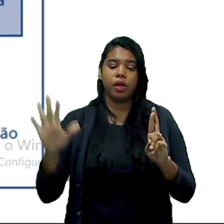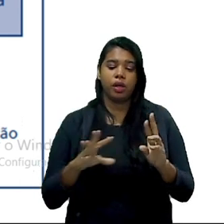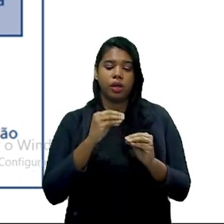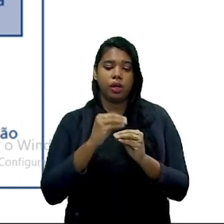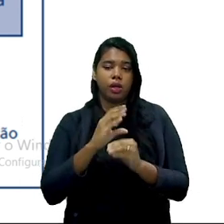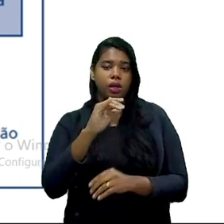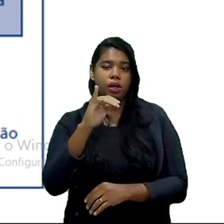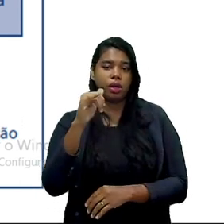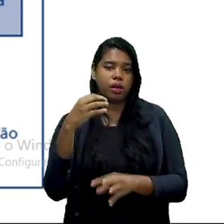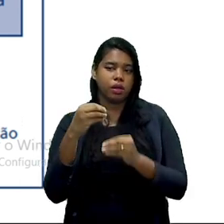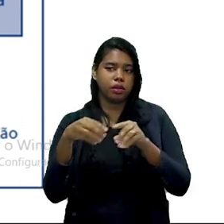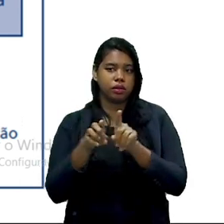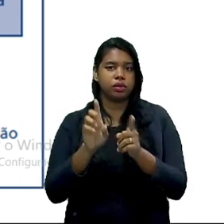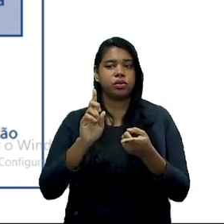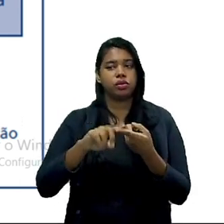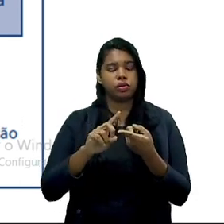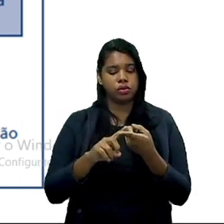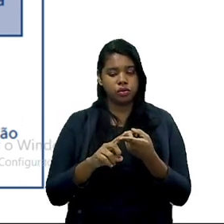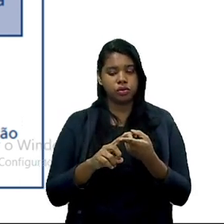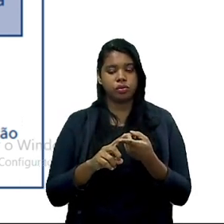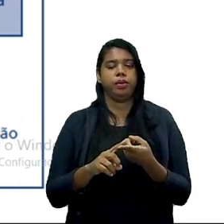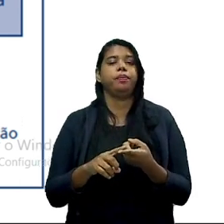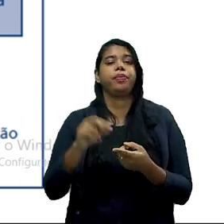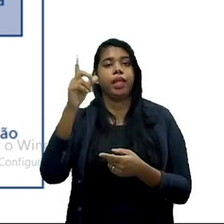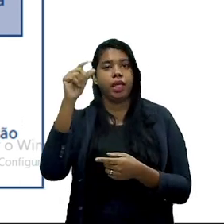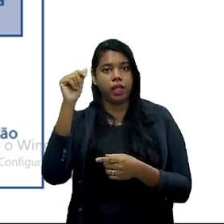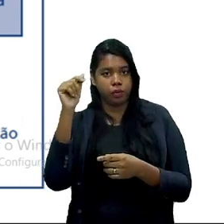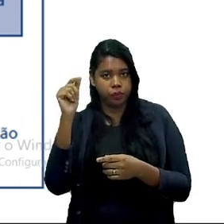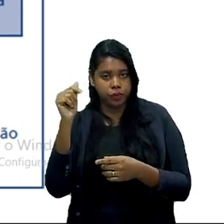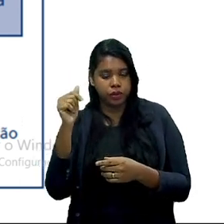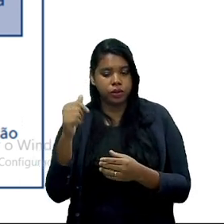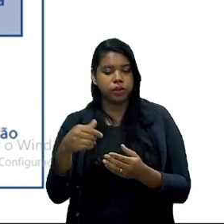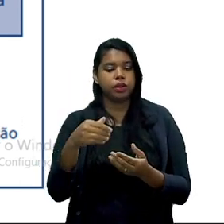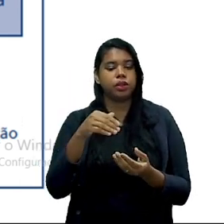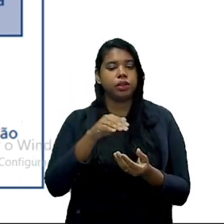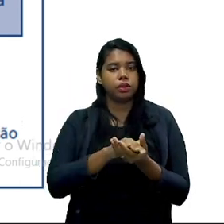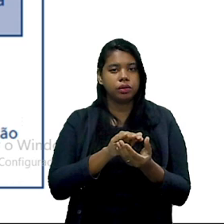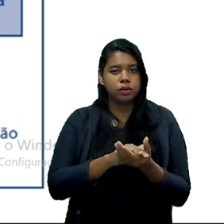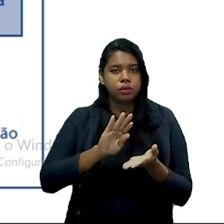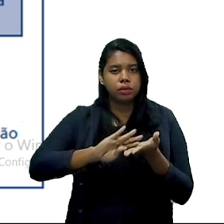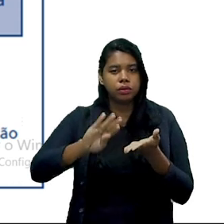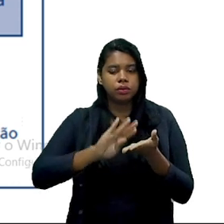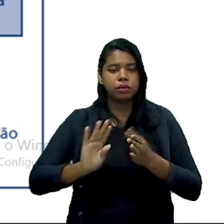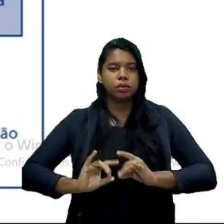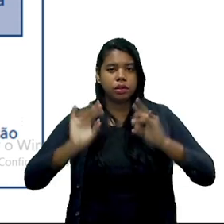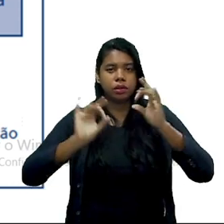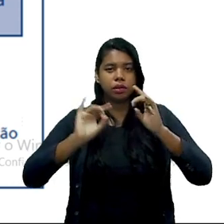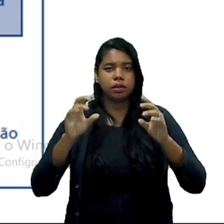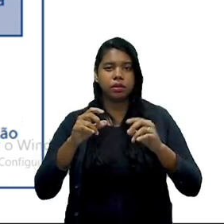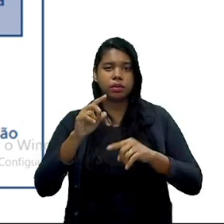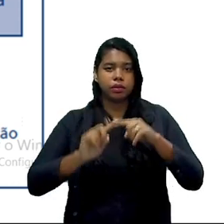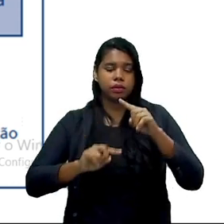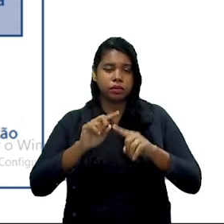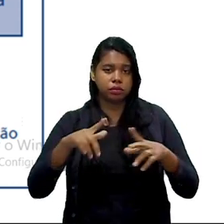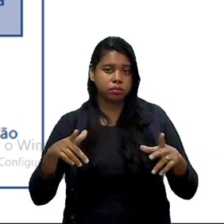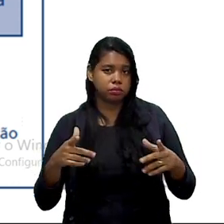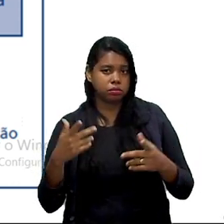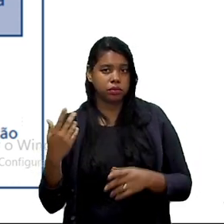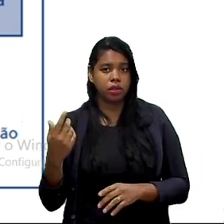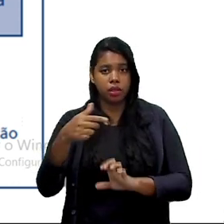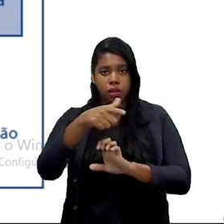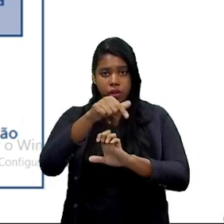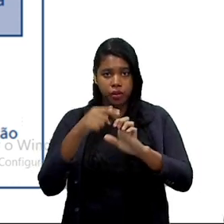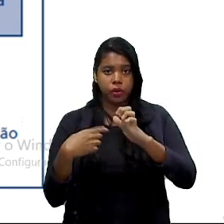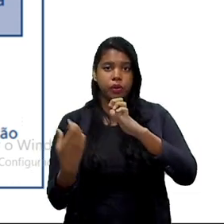caixa. Então, o dinheiro entra no caixa, a partir da compra, da venda de um produto. O